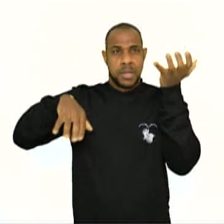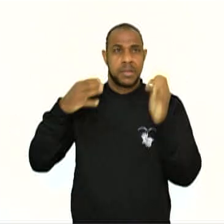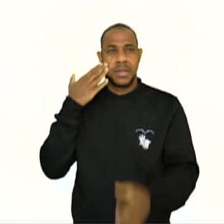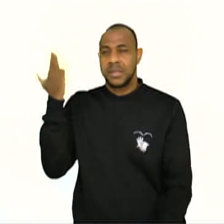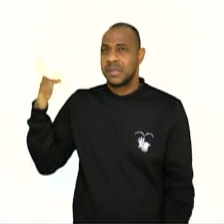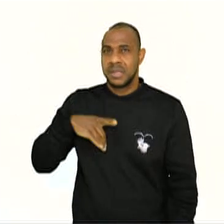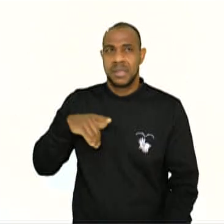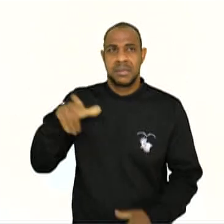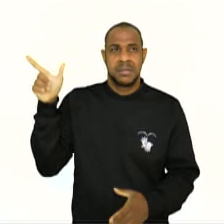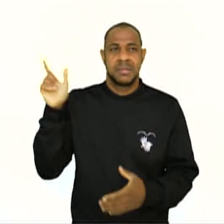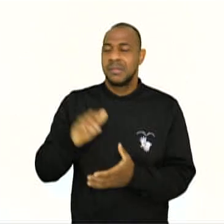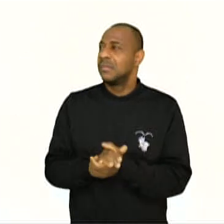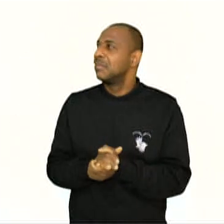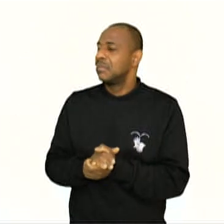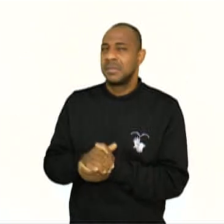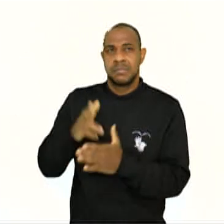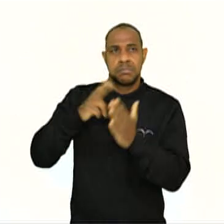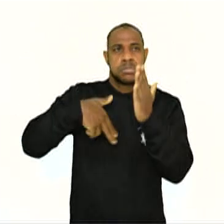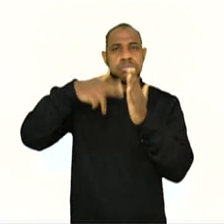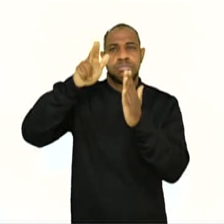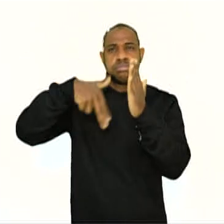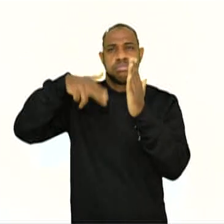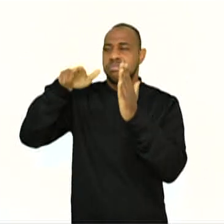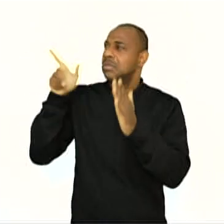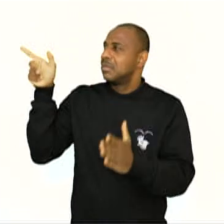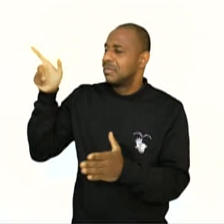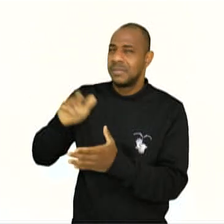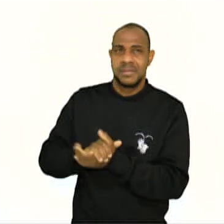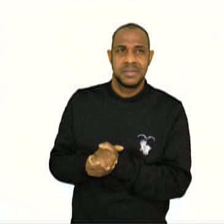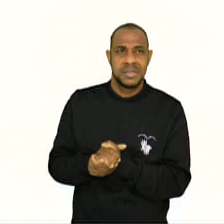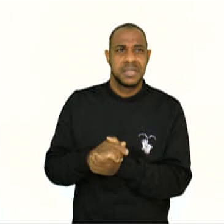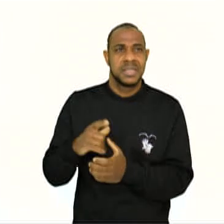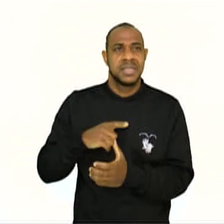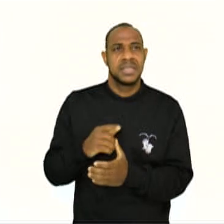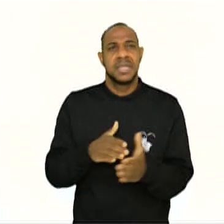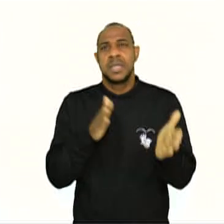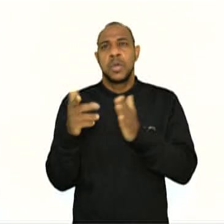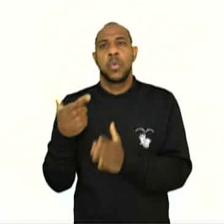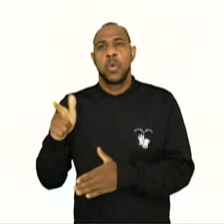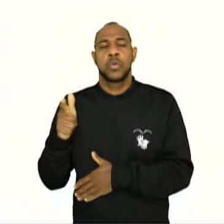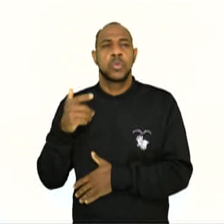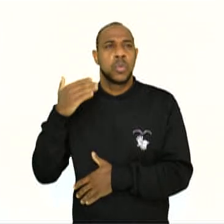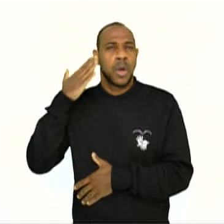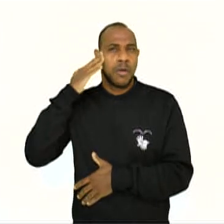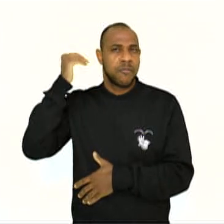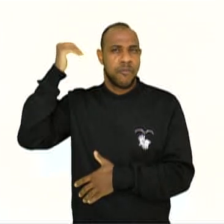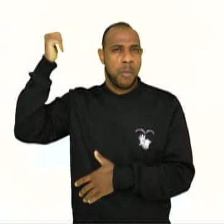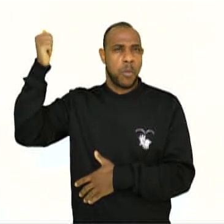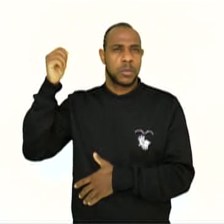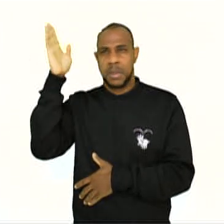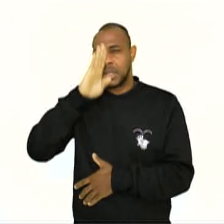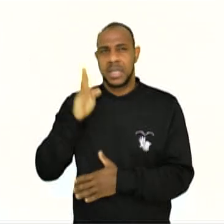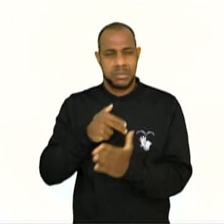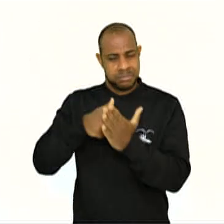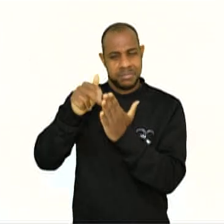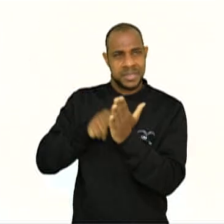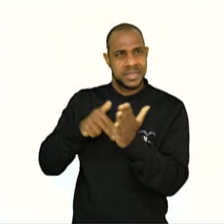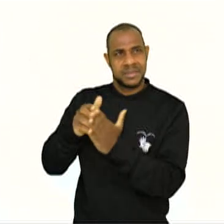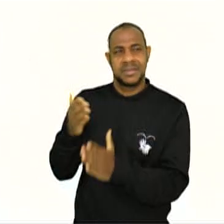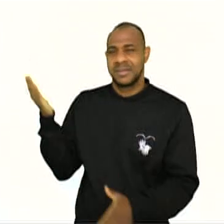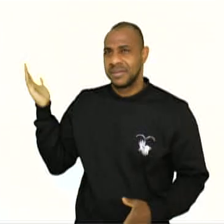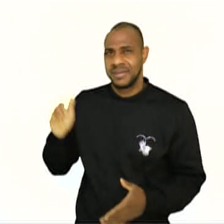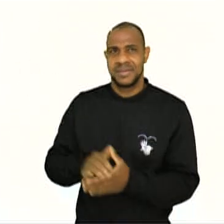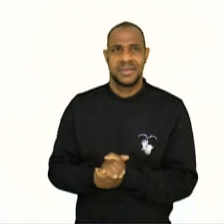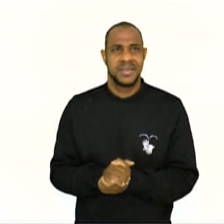essa obra do Di Cavalcanti, Candangos. E temos aqui um outro artista brasileiro, o trabalhador,